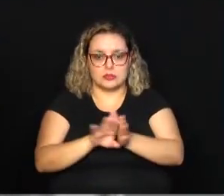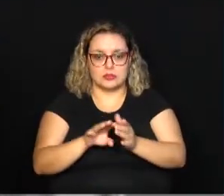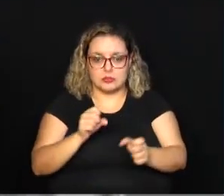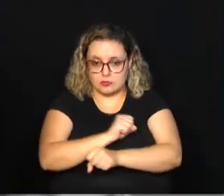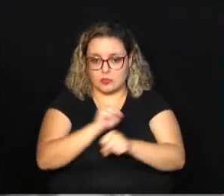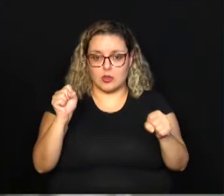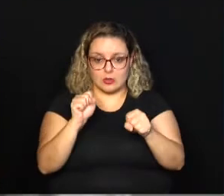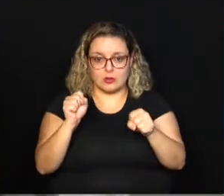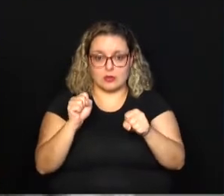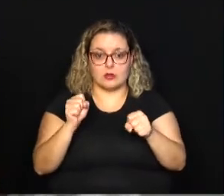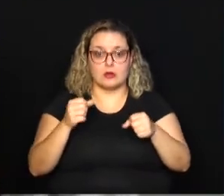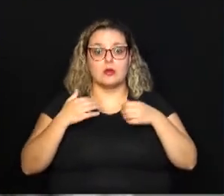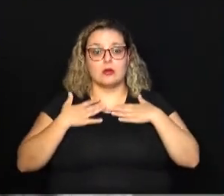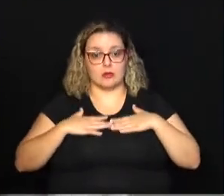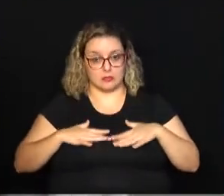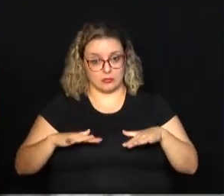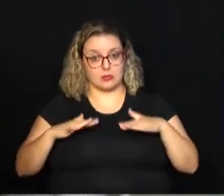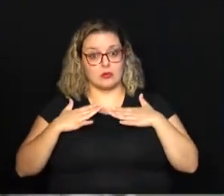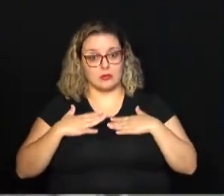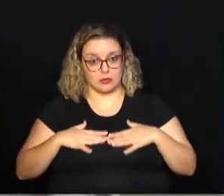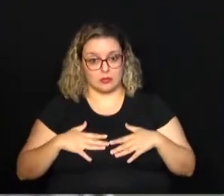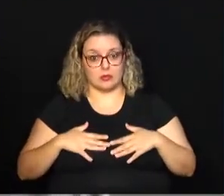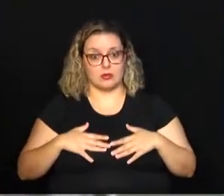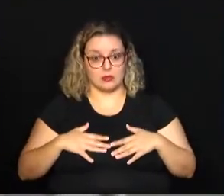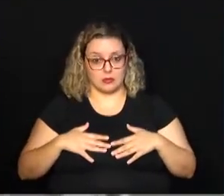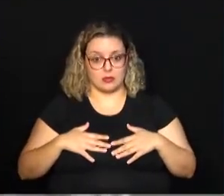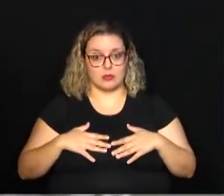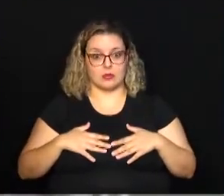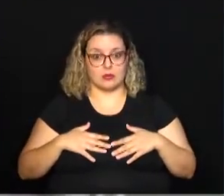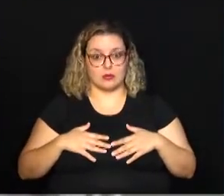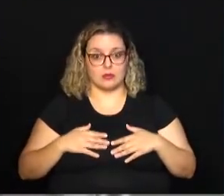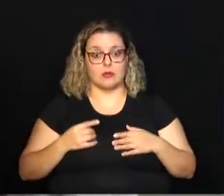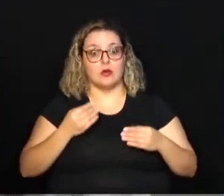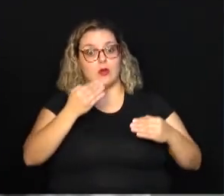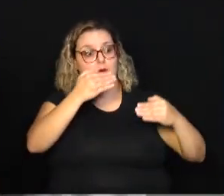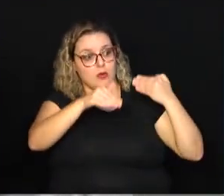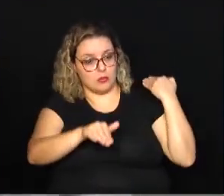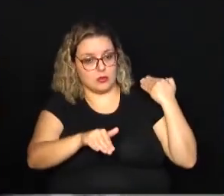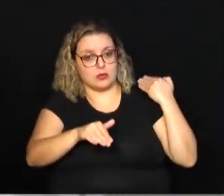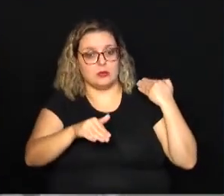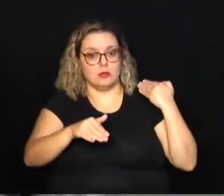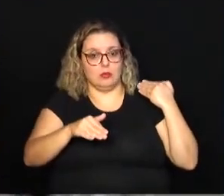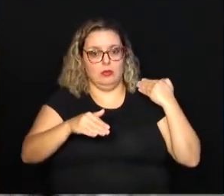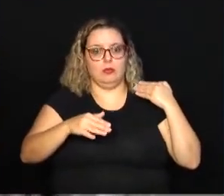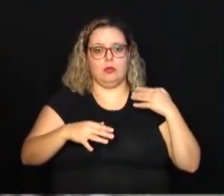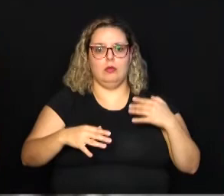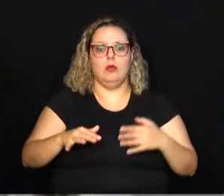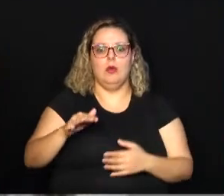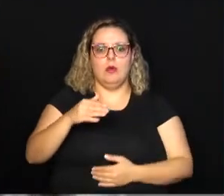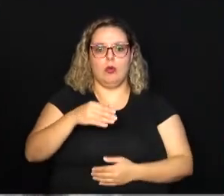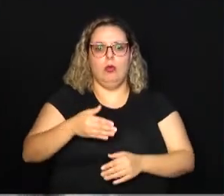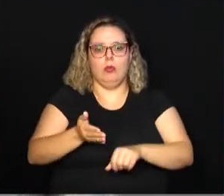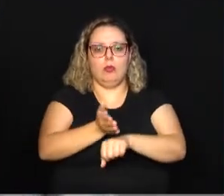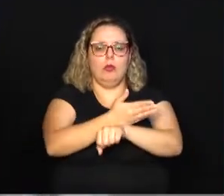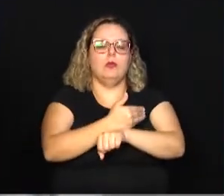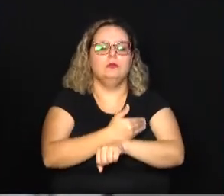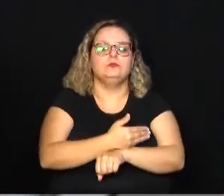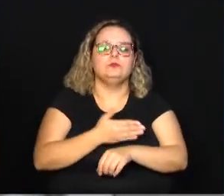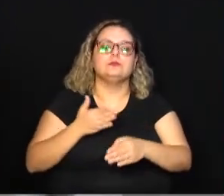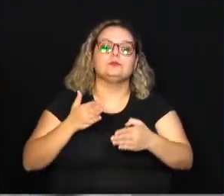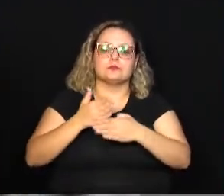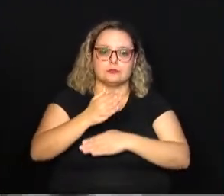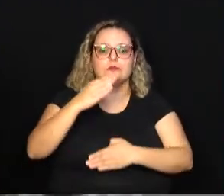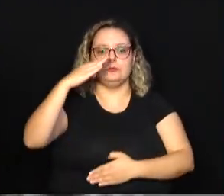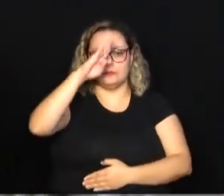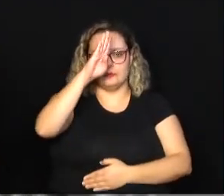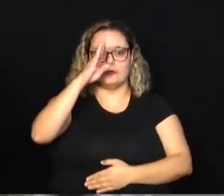isso com a tranquilidade de quem foi oposição a esse governo antes dele ser eleito, né? Eu participei do Ele